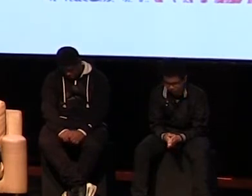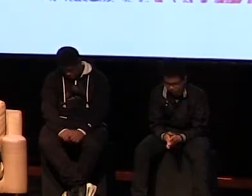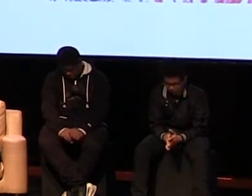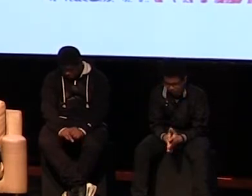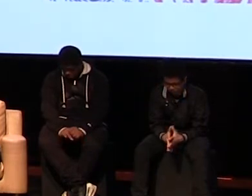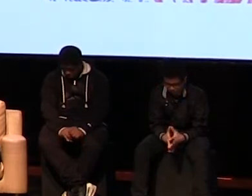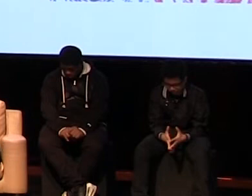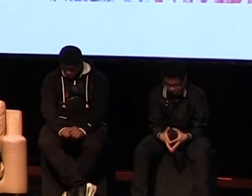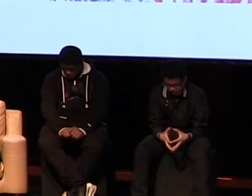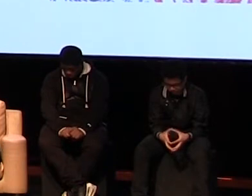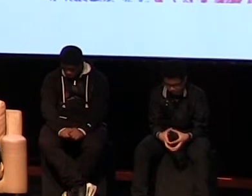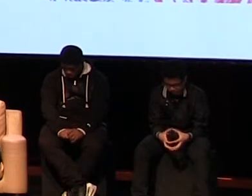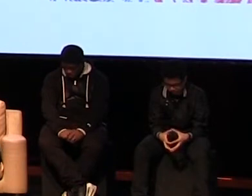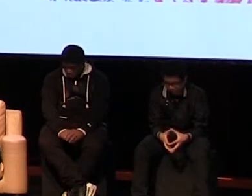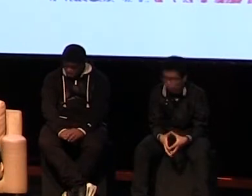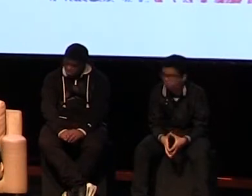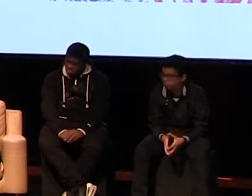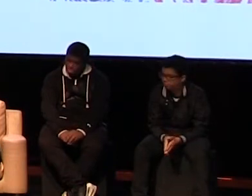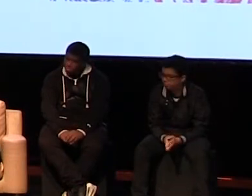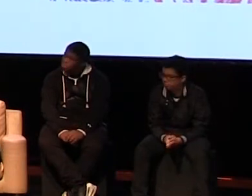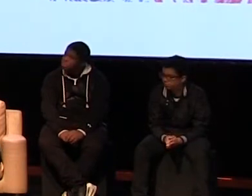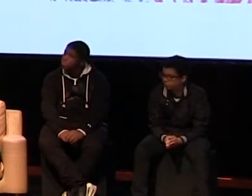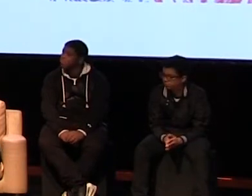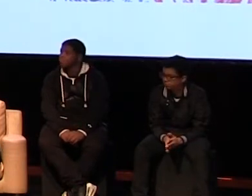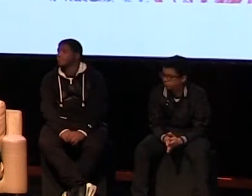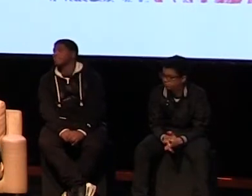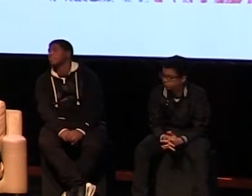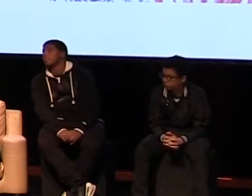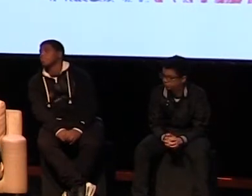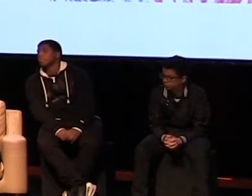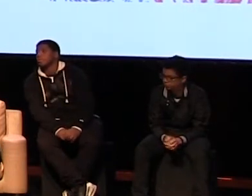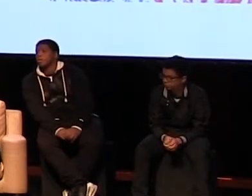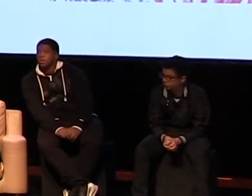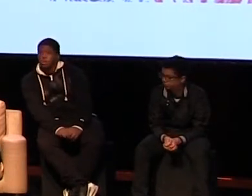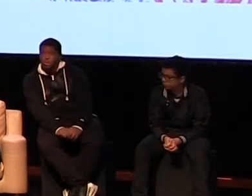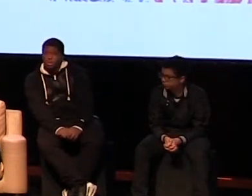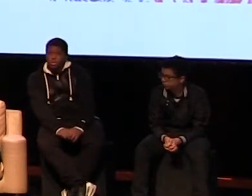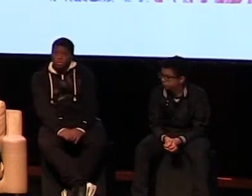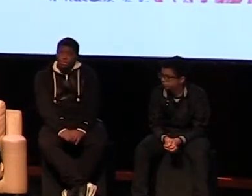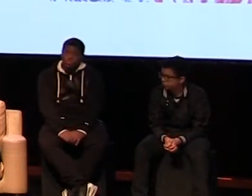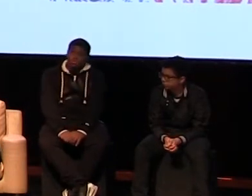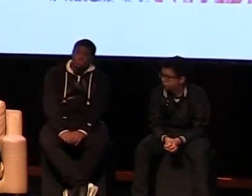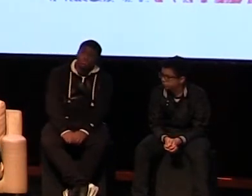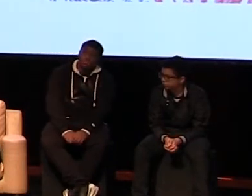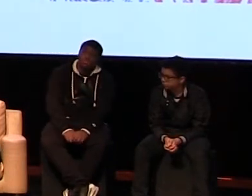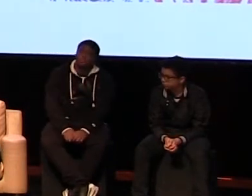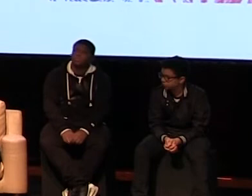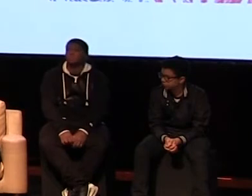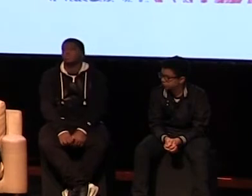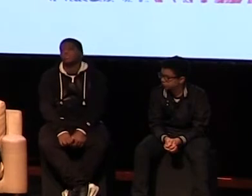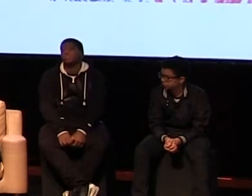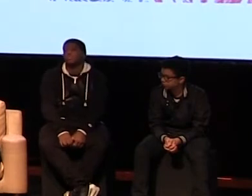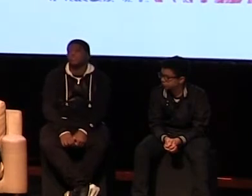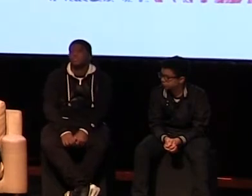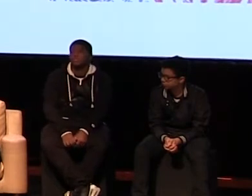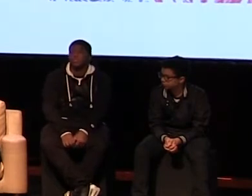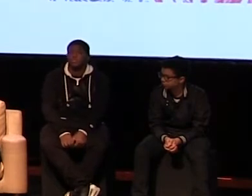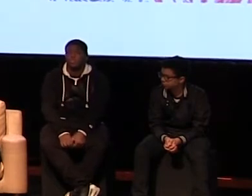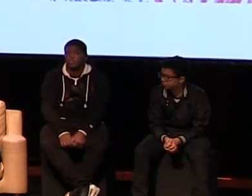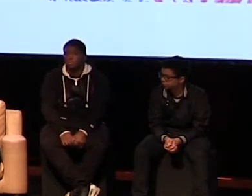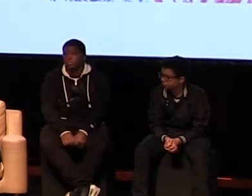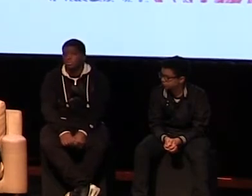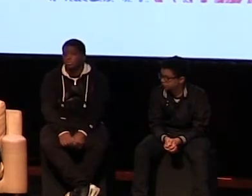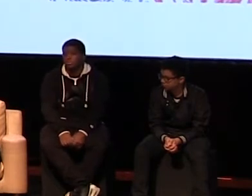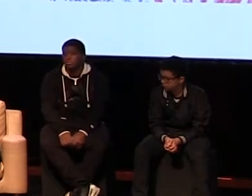aí a gente vê assim, onde eu estou? O que eu preciso fazer e aonde eu quero chegar? Né? Aí as aprendizagens se consolidam,